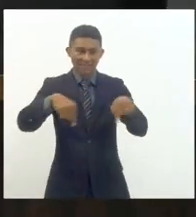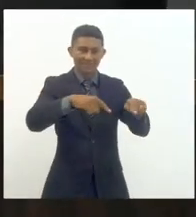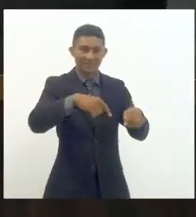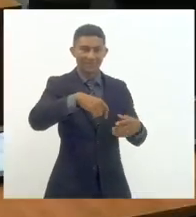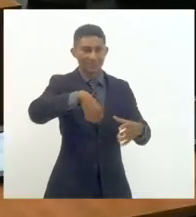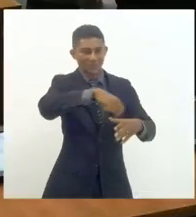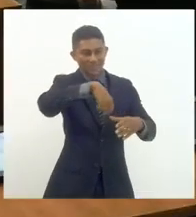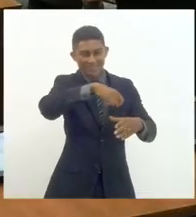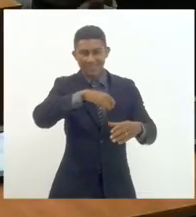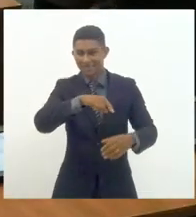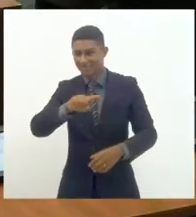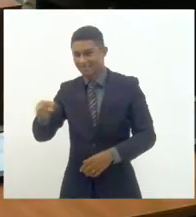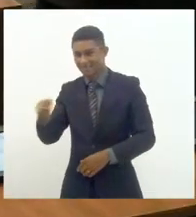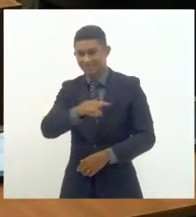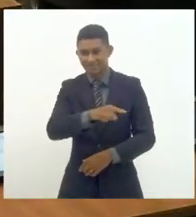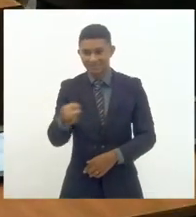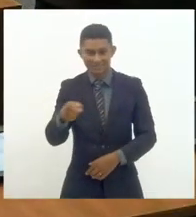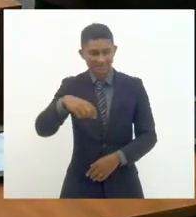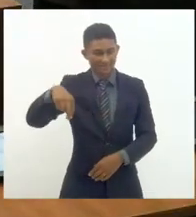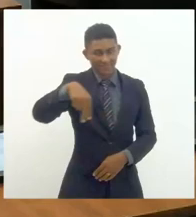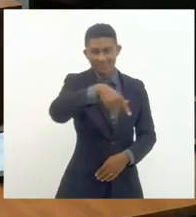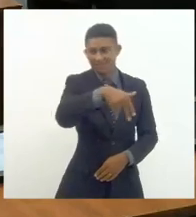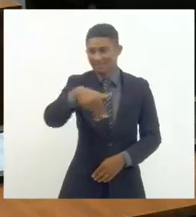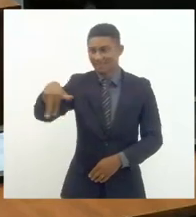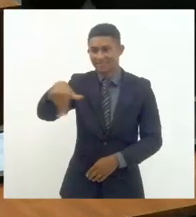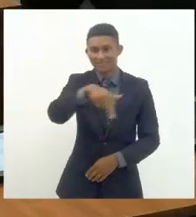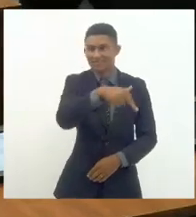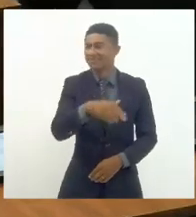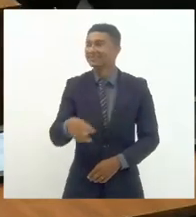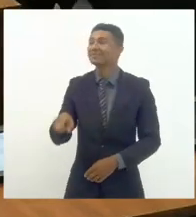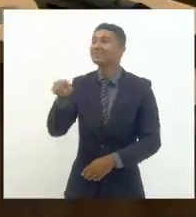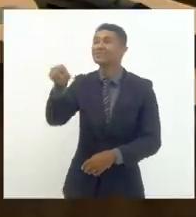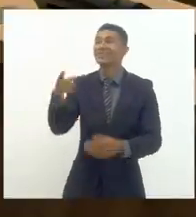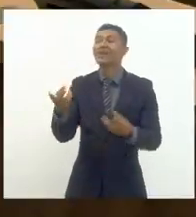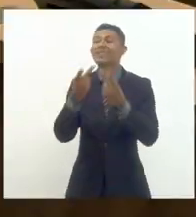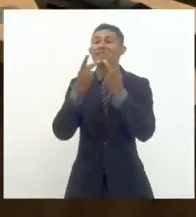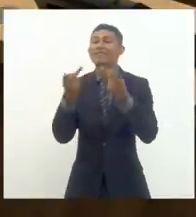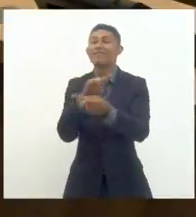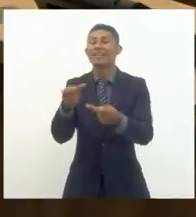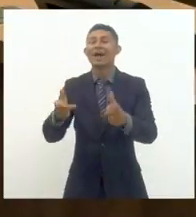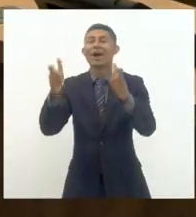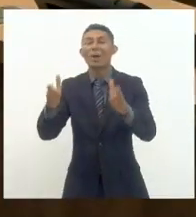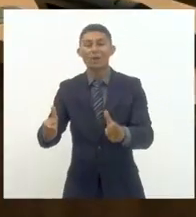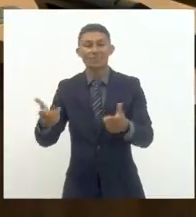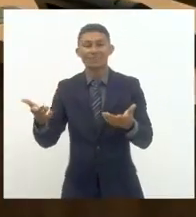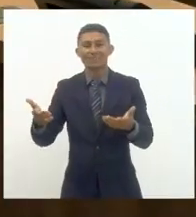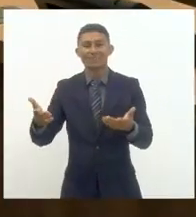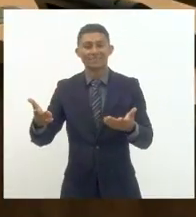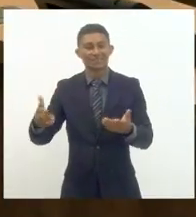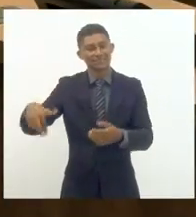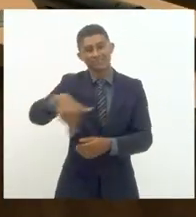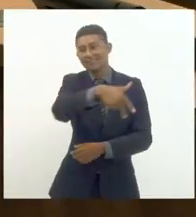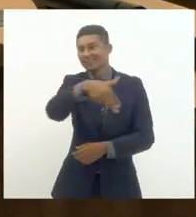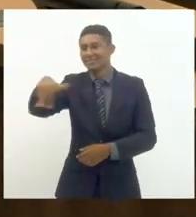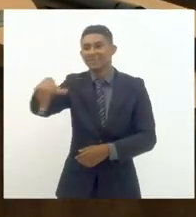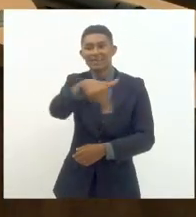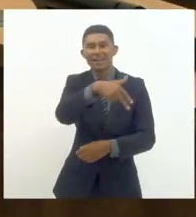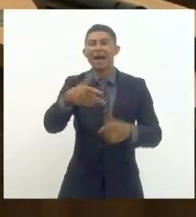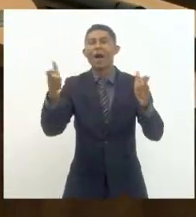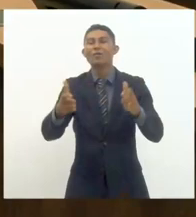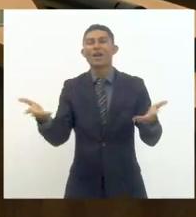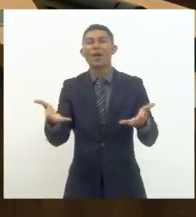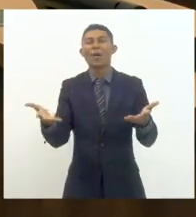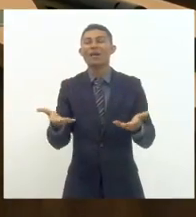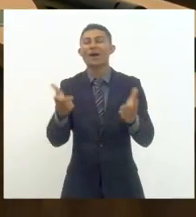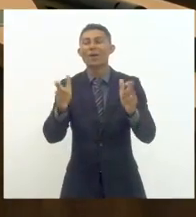presidente. Está deslocando. Vossa Excelência pode especificar, por favor, que deslocamento Vossa Excelência está procedendo neste momento,